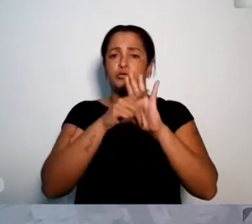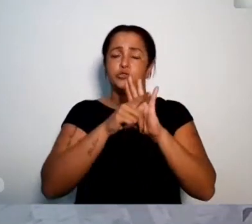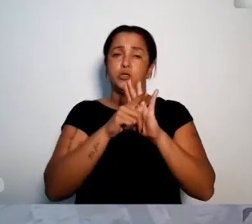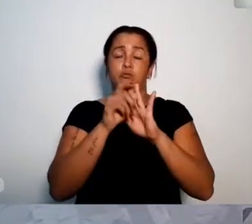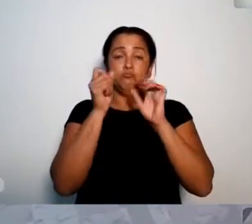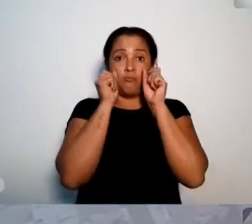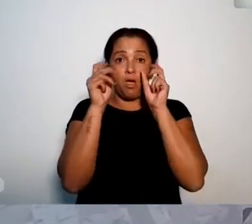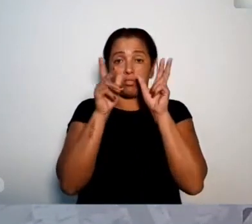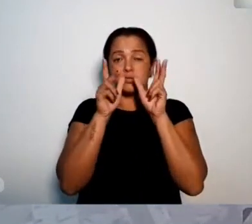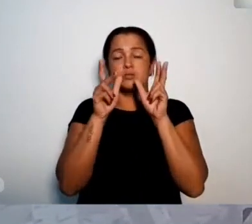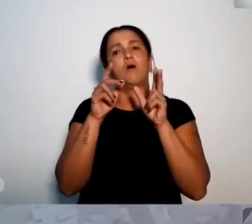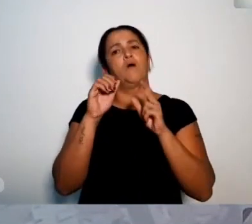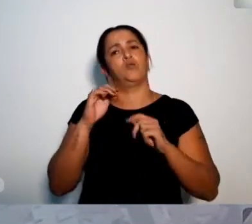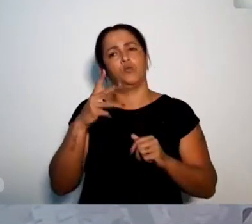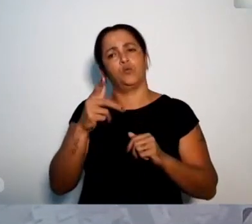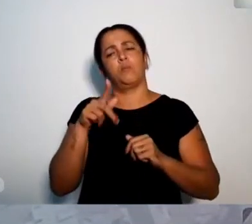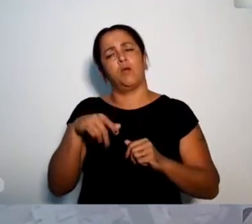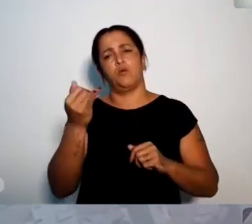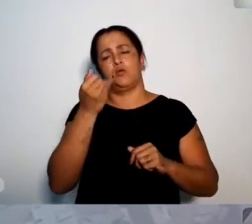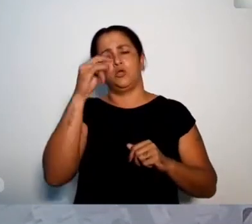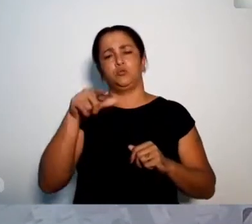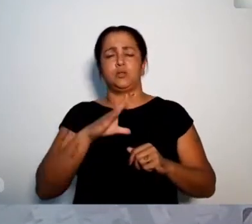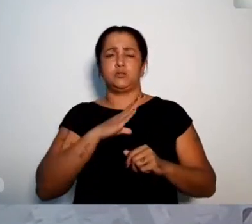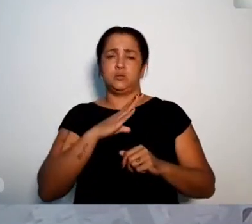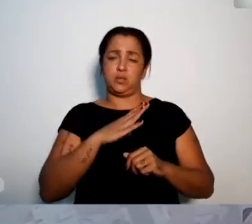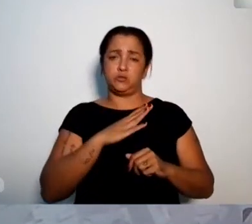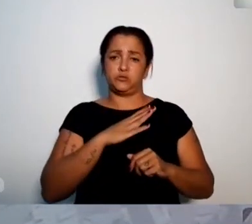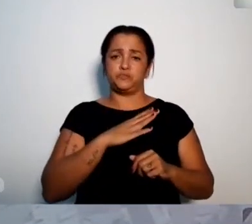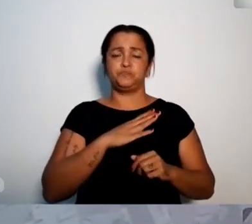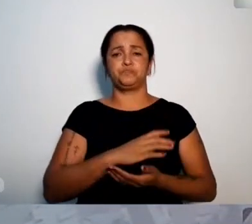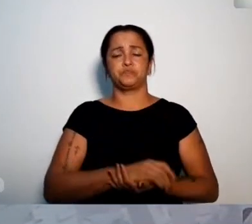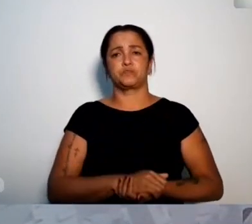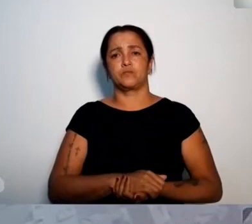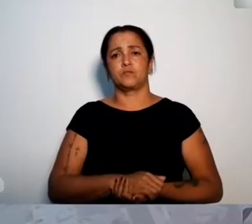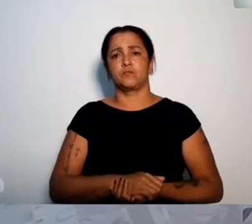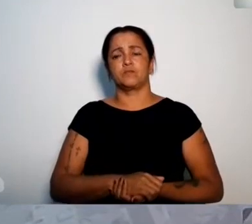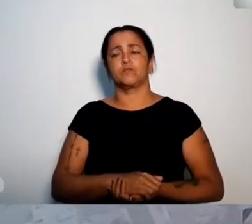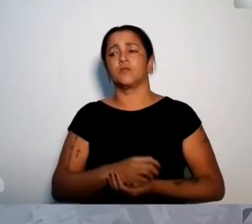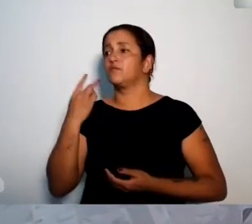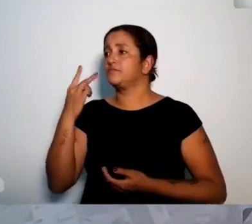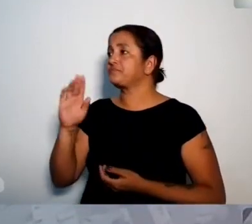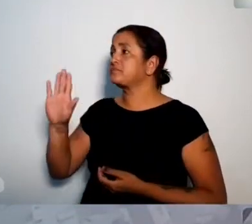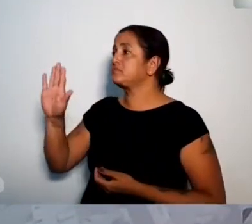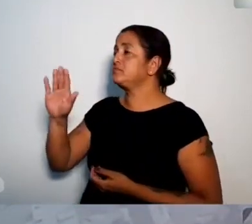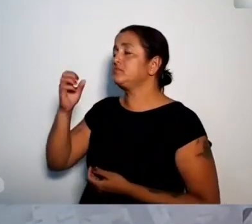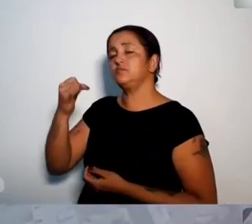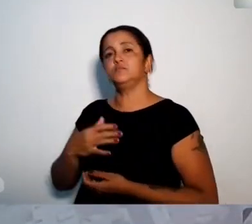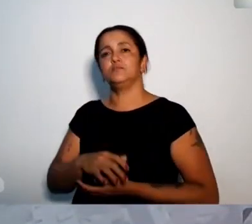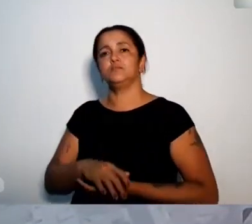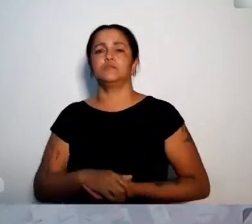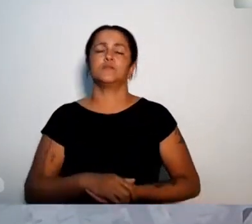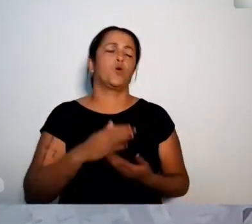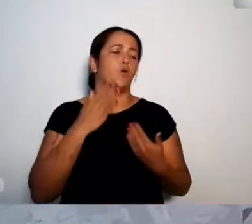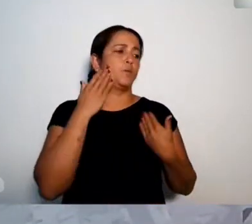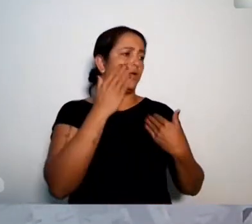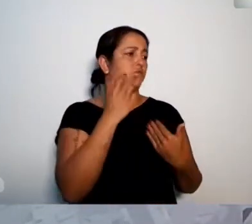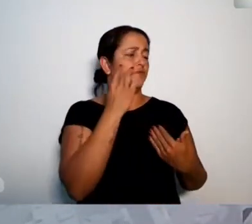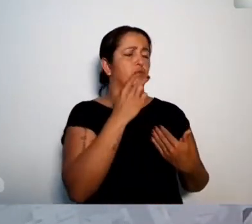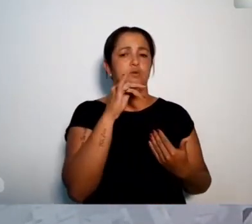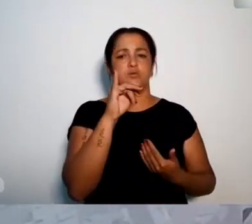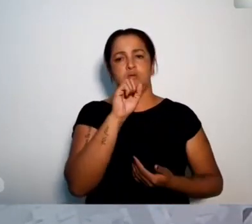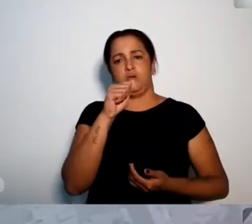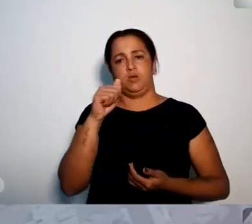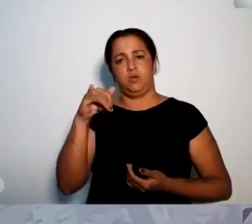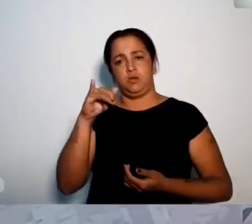ser importante para a cidade. Então, vereadora Alessandra Luquez tem uma parte. Muito obrigada, vereador Isaías. Parabéns pela